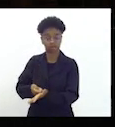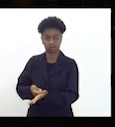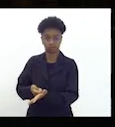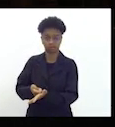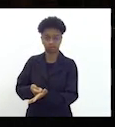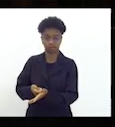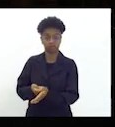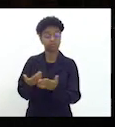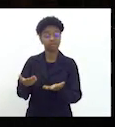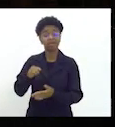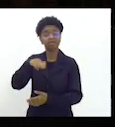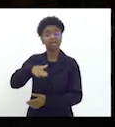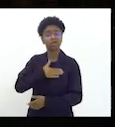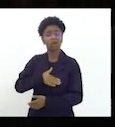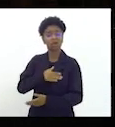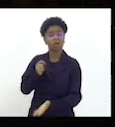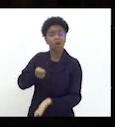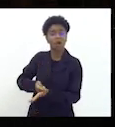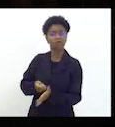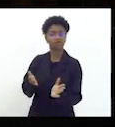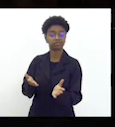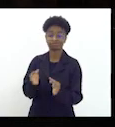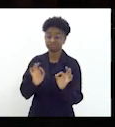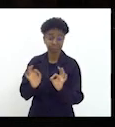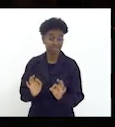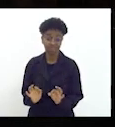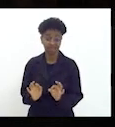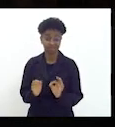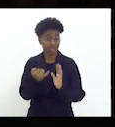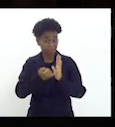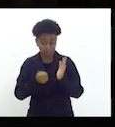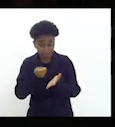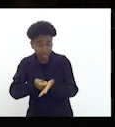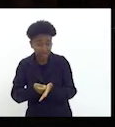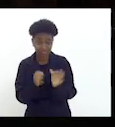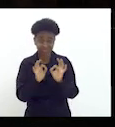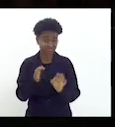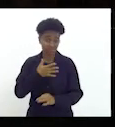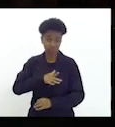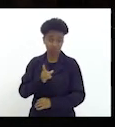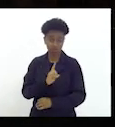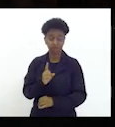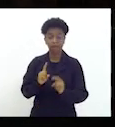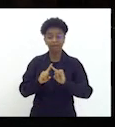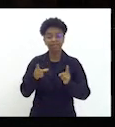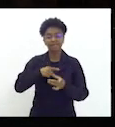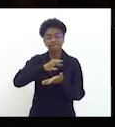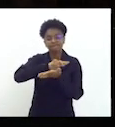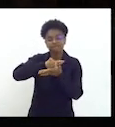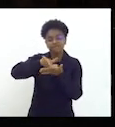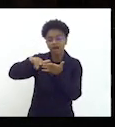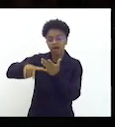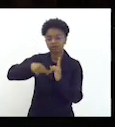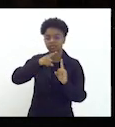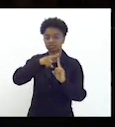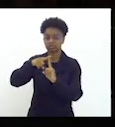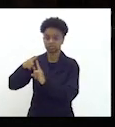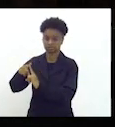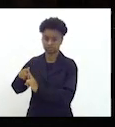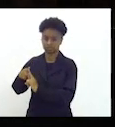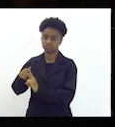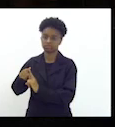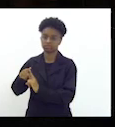quem gosta de imposto ninguém mas tem diversos tipos de imposto